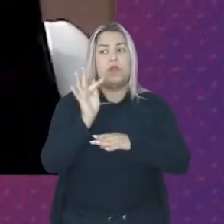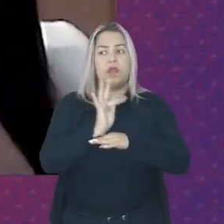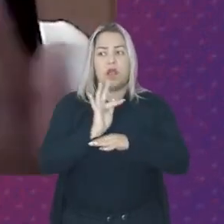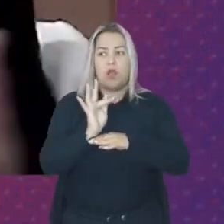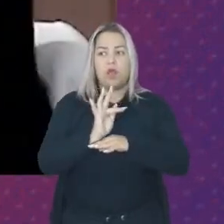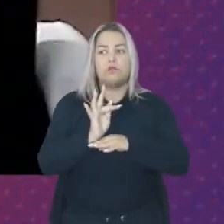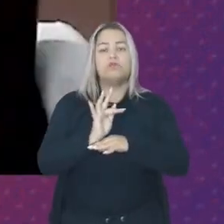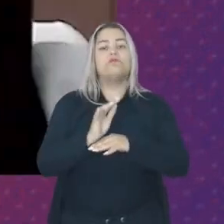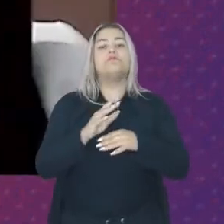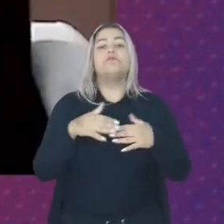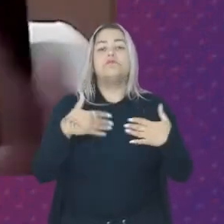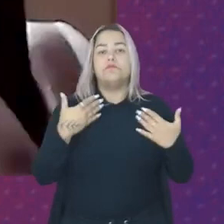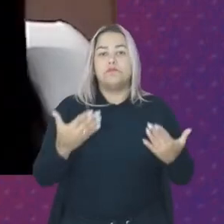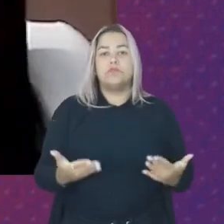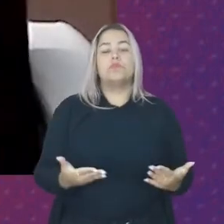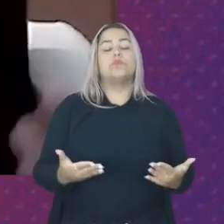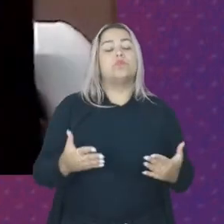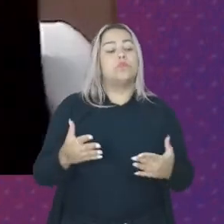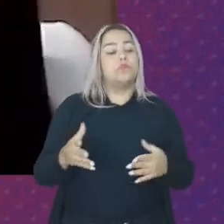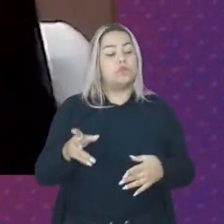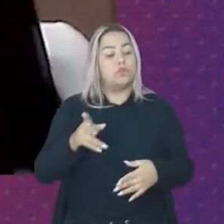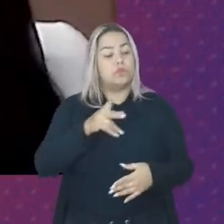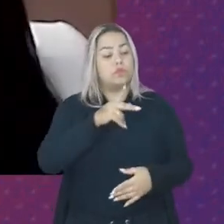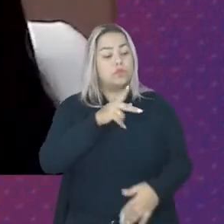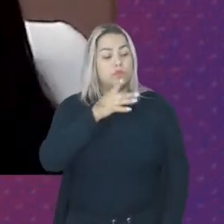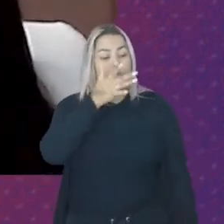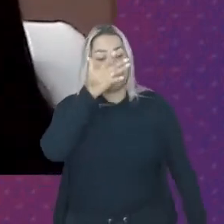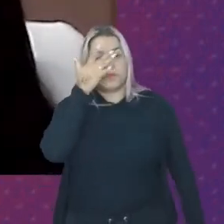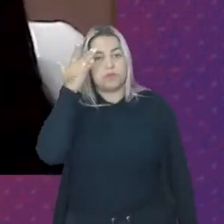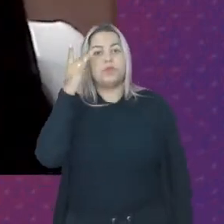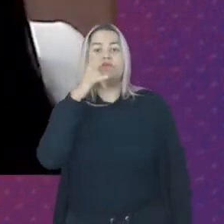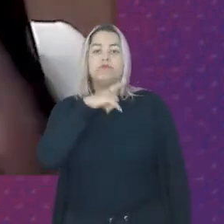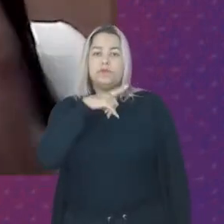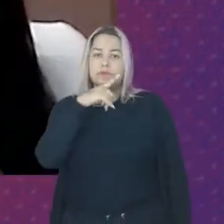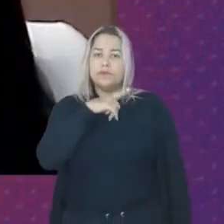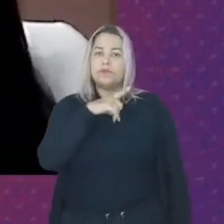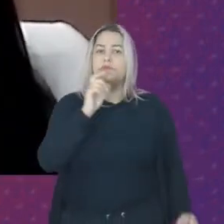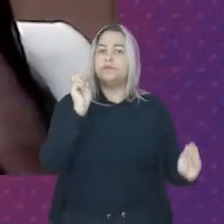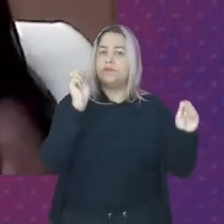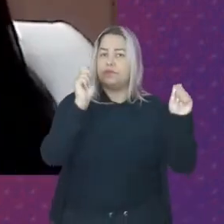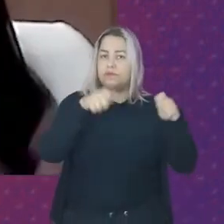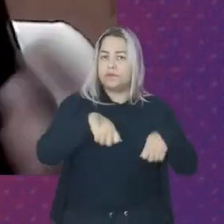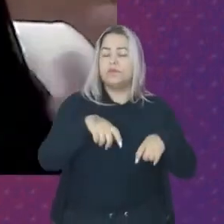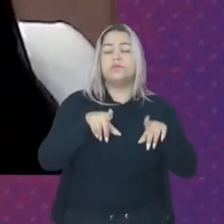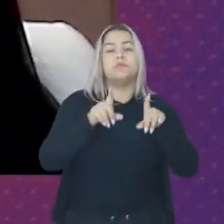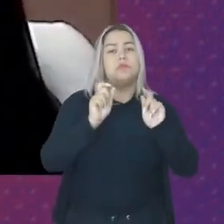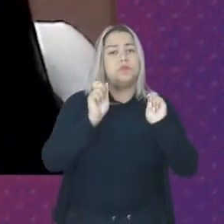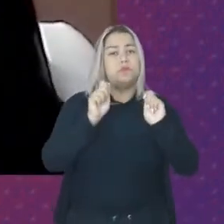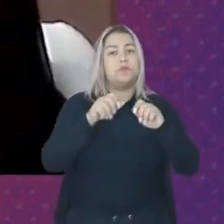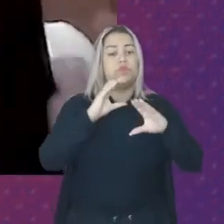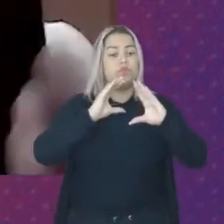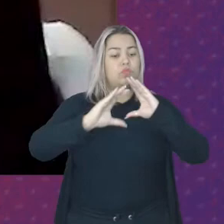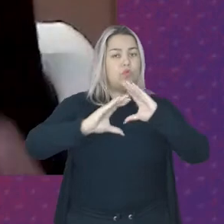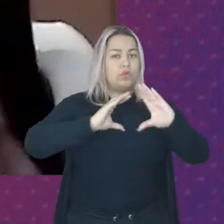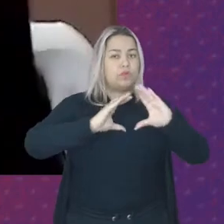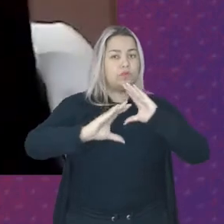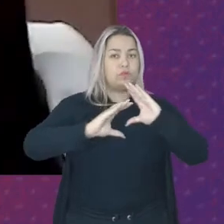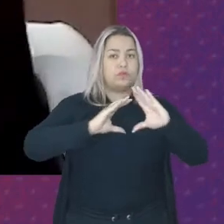Então, veja, os públicos têm necessidades específicas e você precisa se